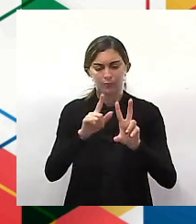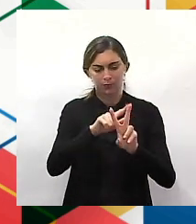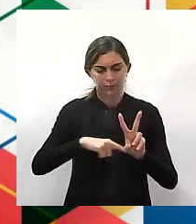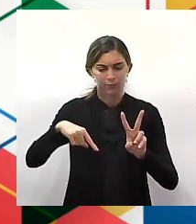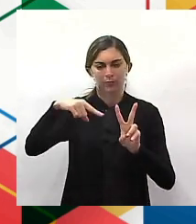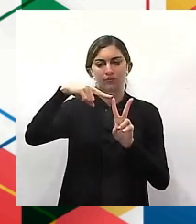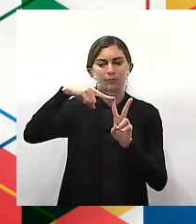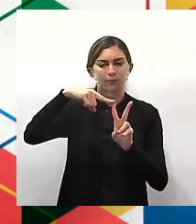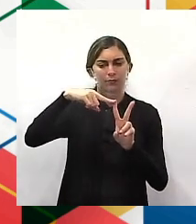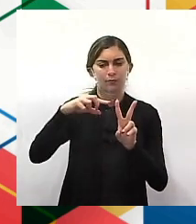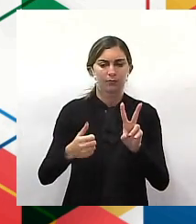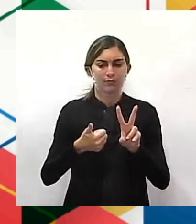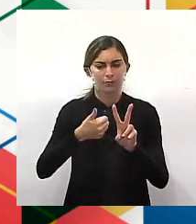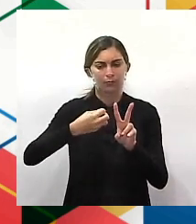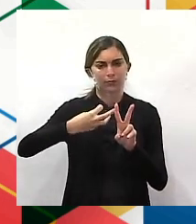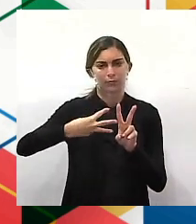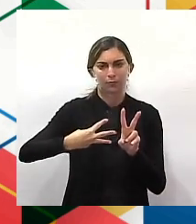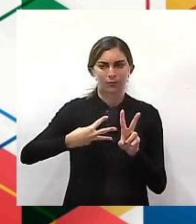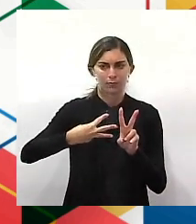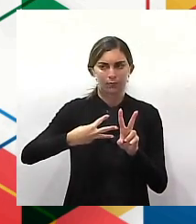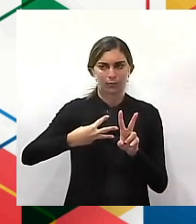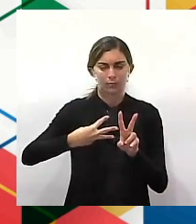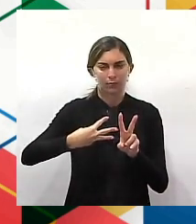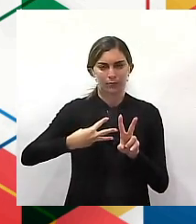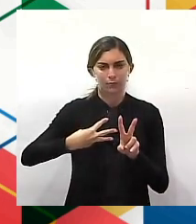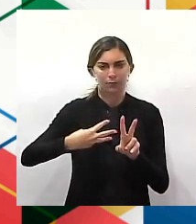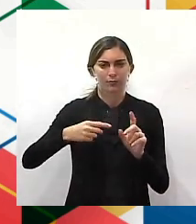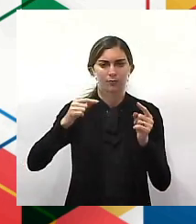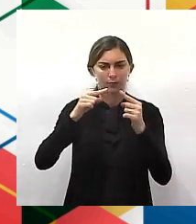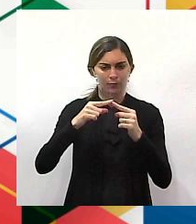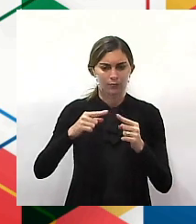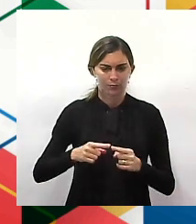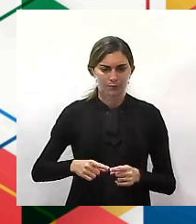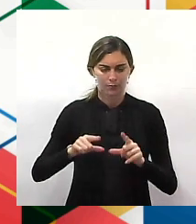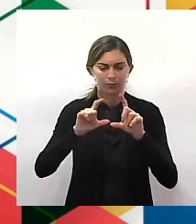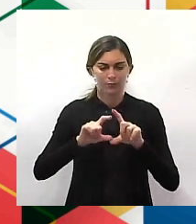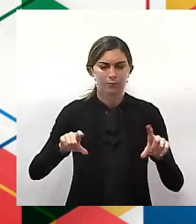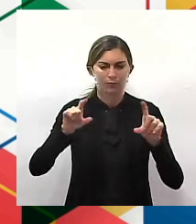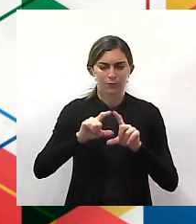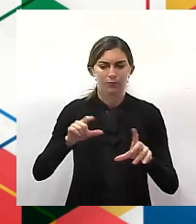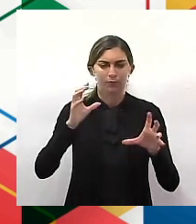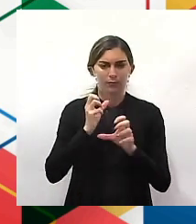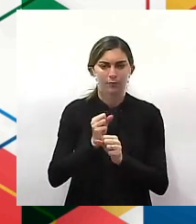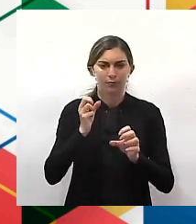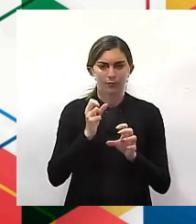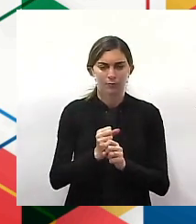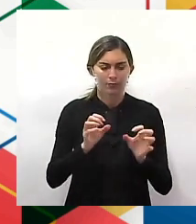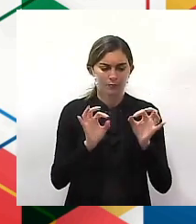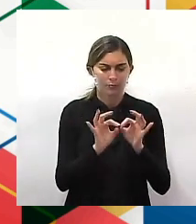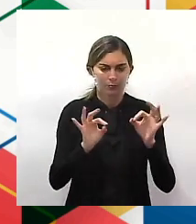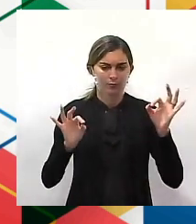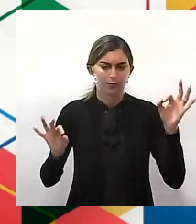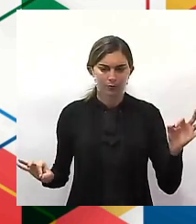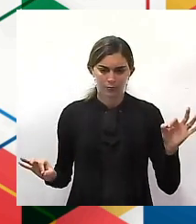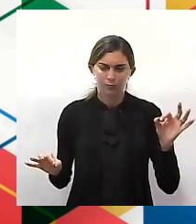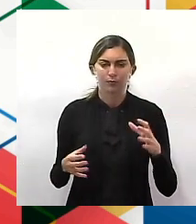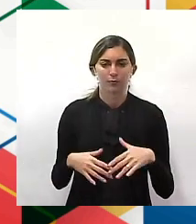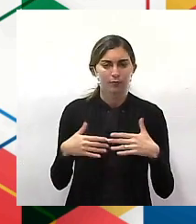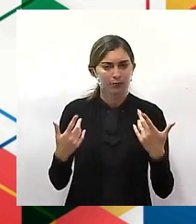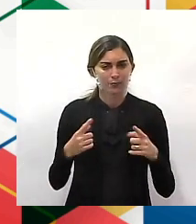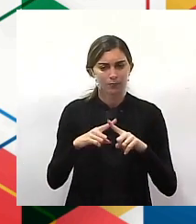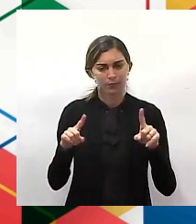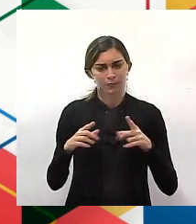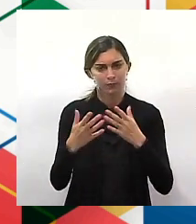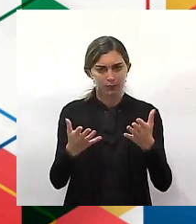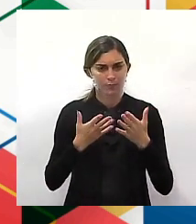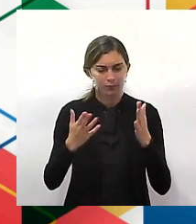de 13. Então você tem aí, sem a aplicação de fórmulas, o cálculo da distância entre dois pontos. Mas se você